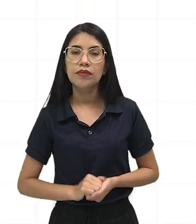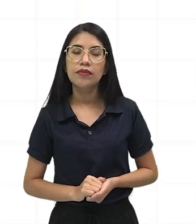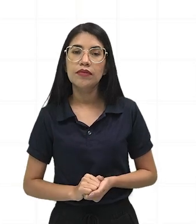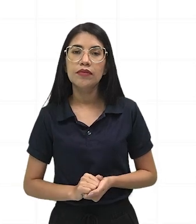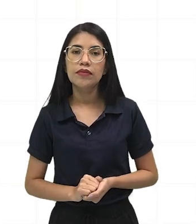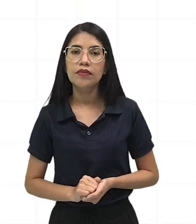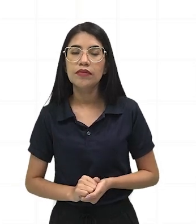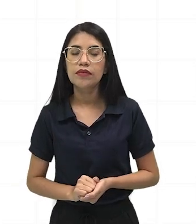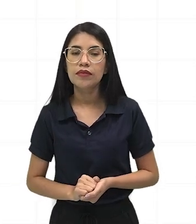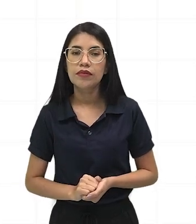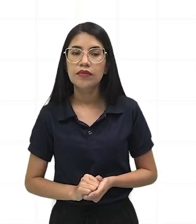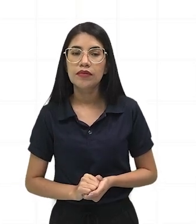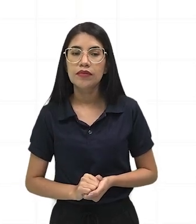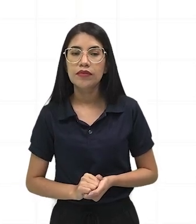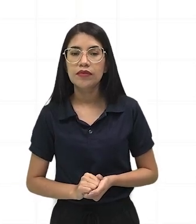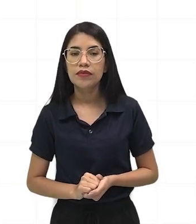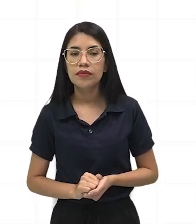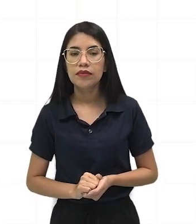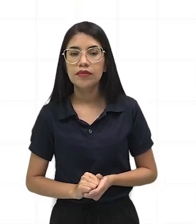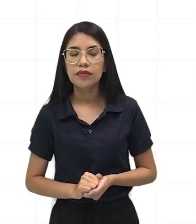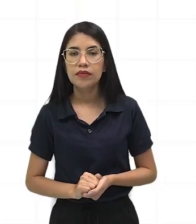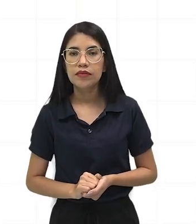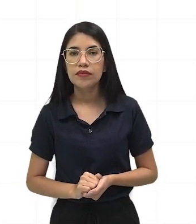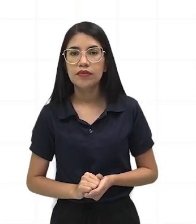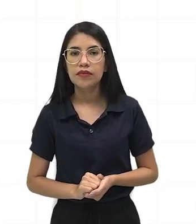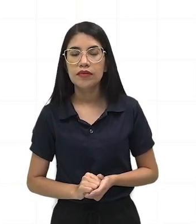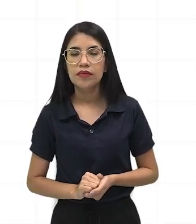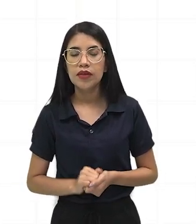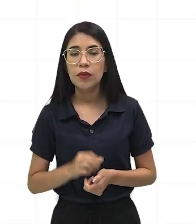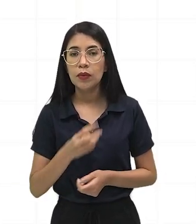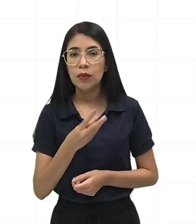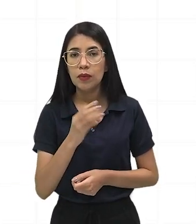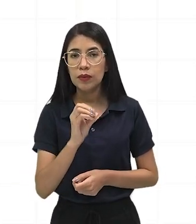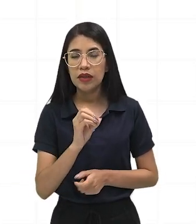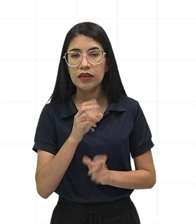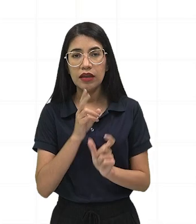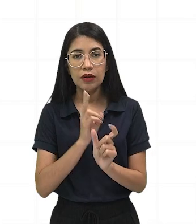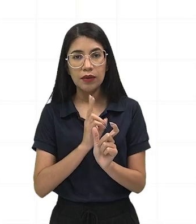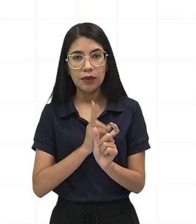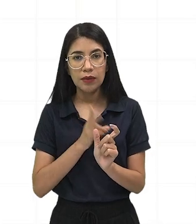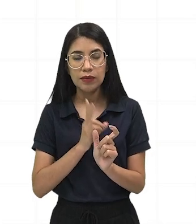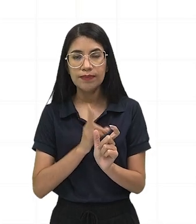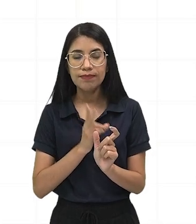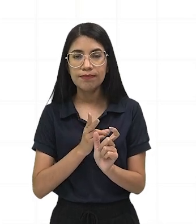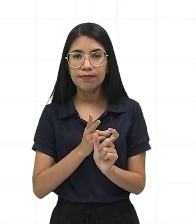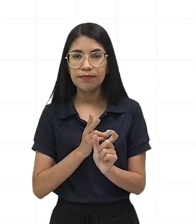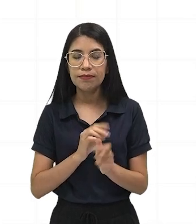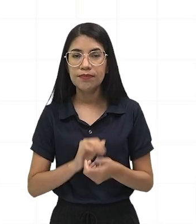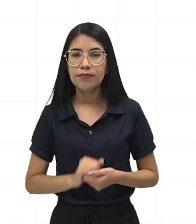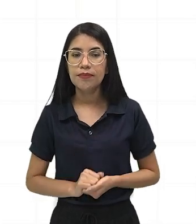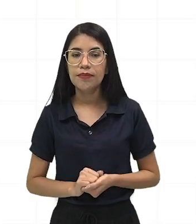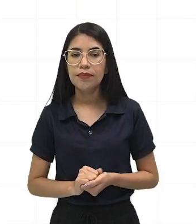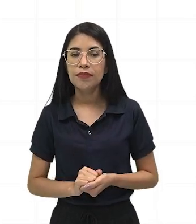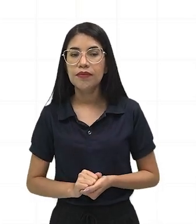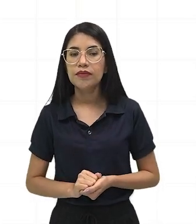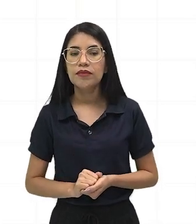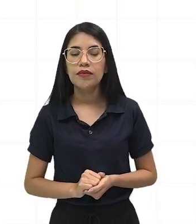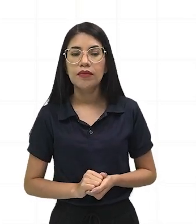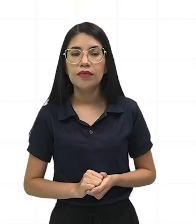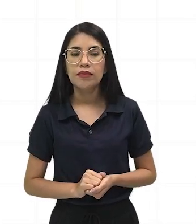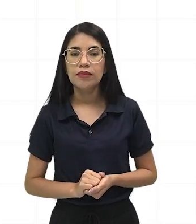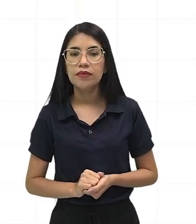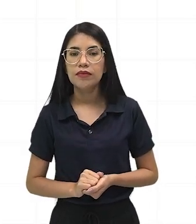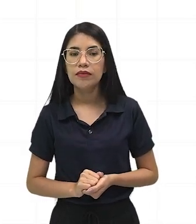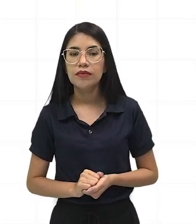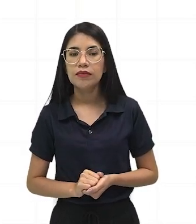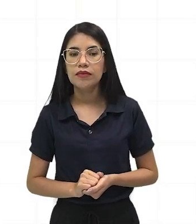que acontece? O 30 é a constante. O que é a constante que nós estamos vendo? Né? Ela